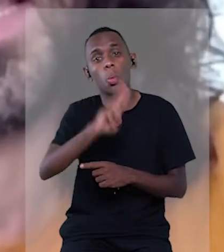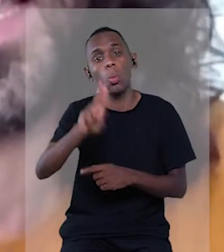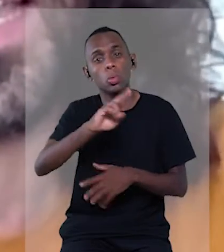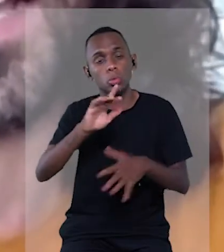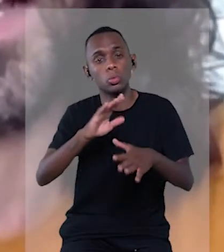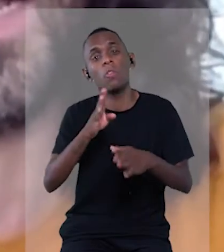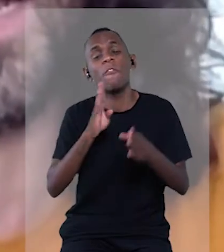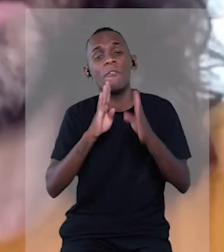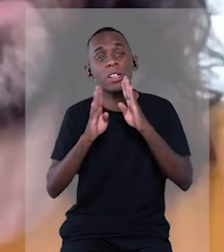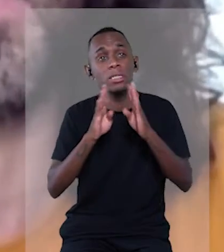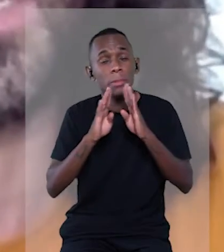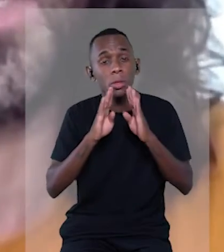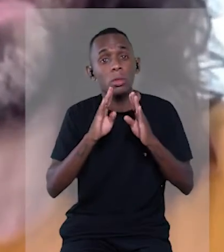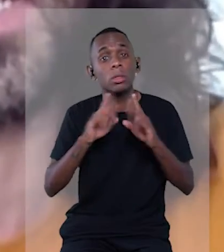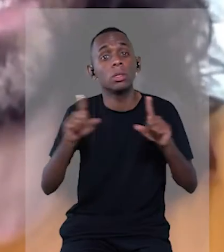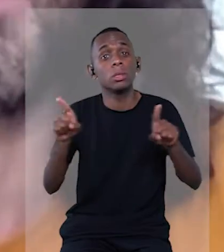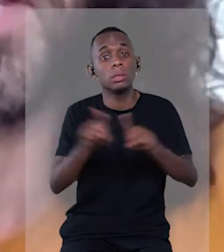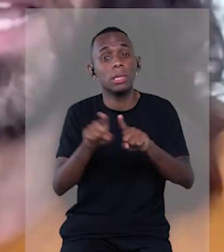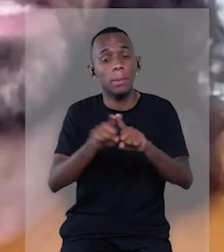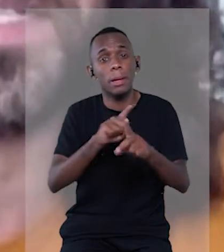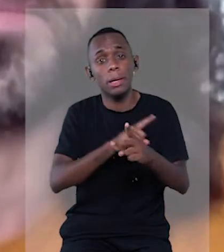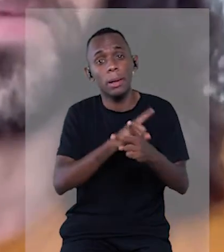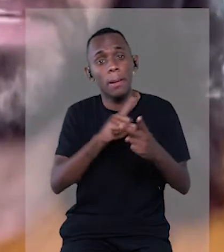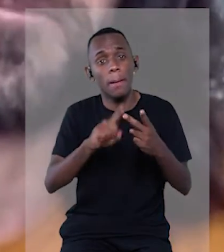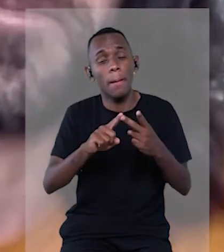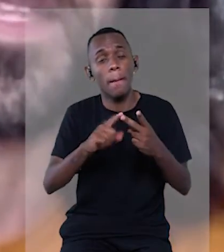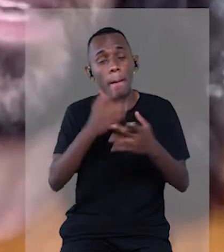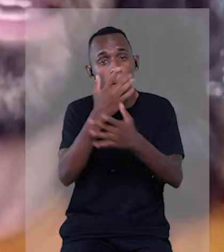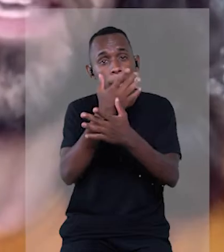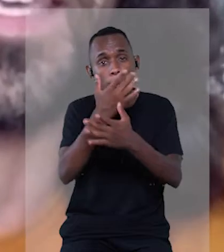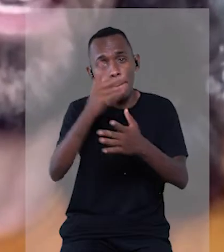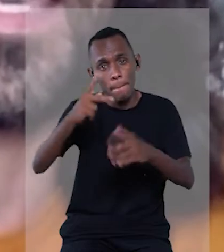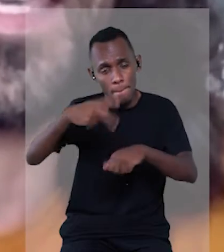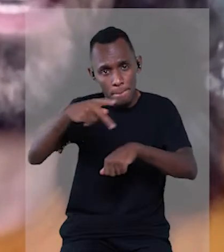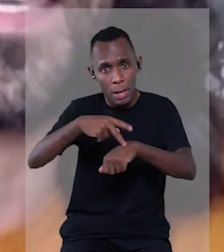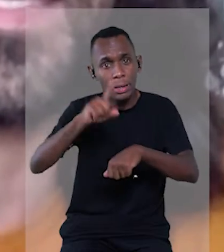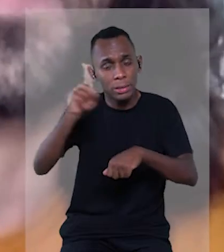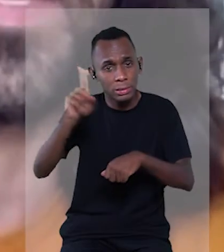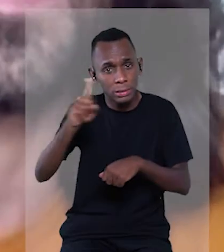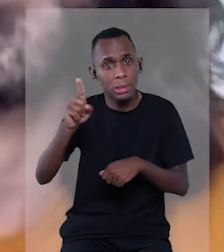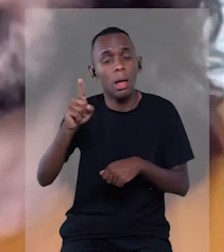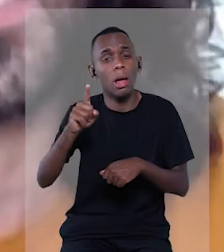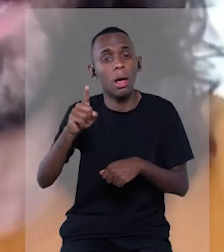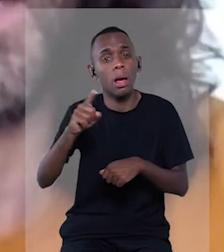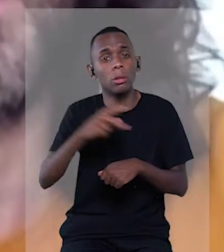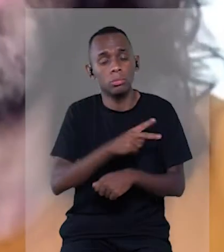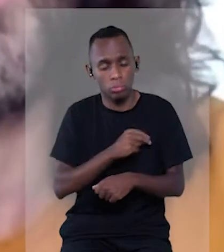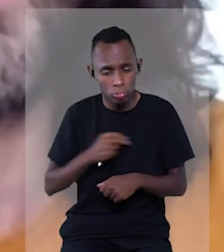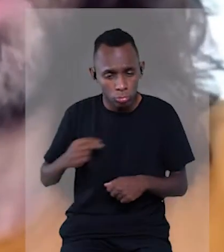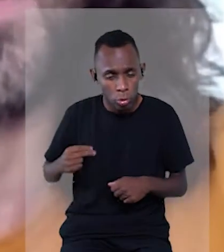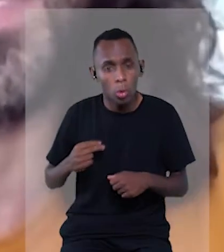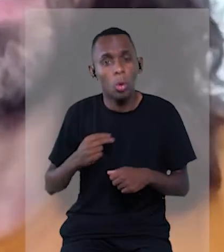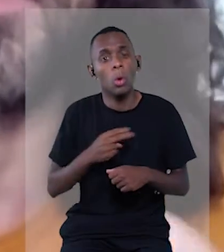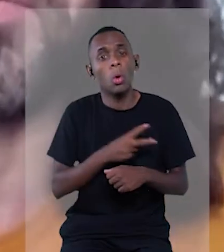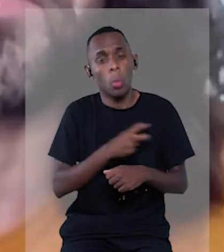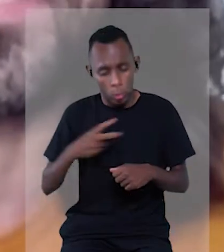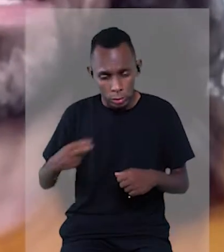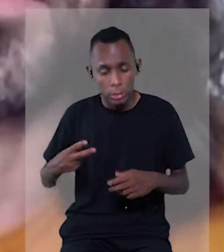Facebook, a correspondente que eu tinha da Indonésia também, e também tem contato